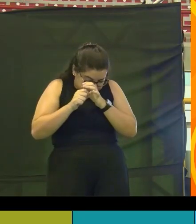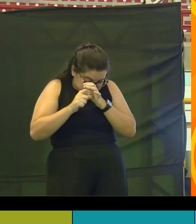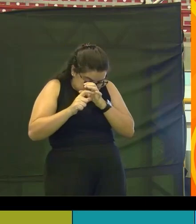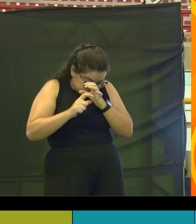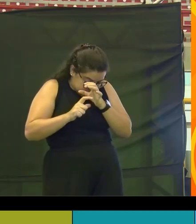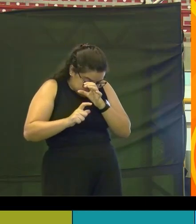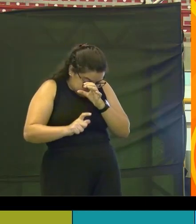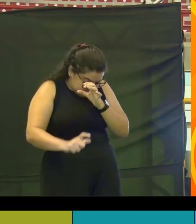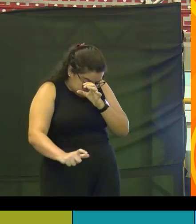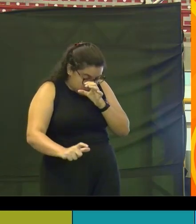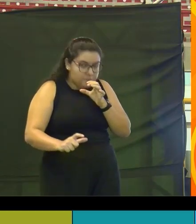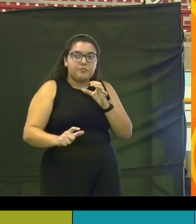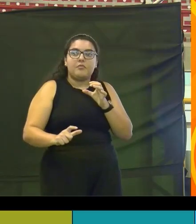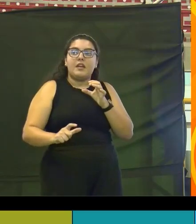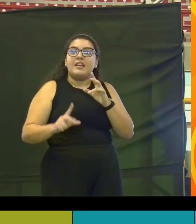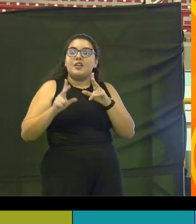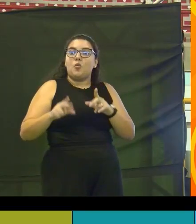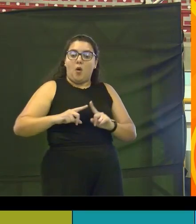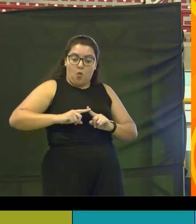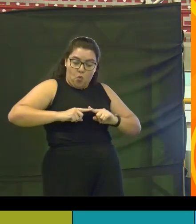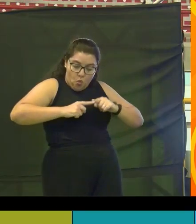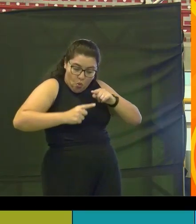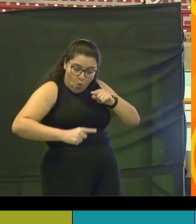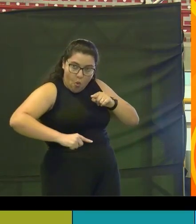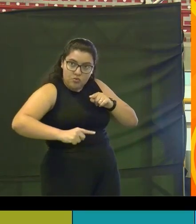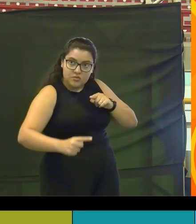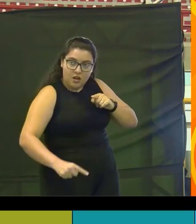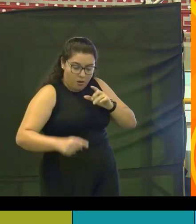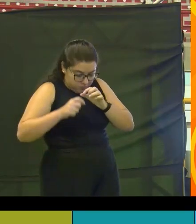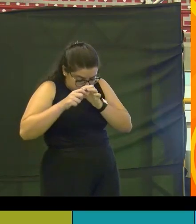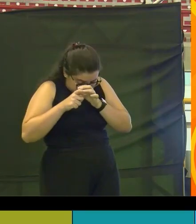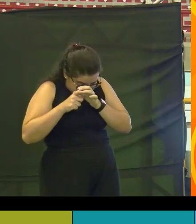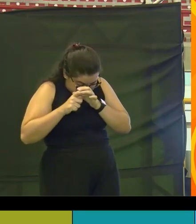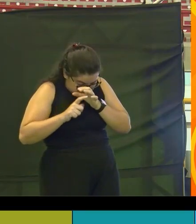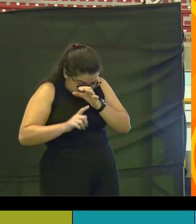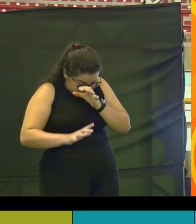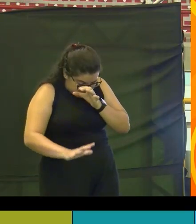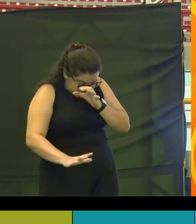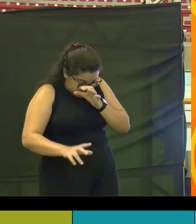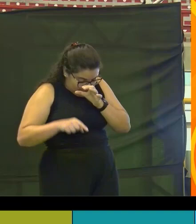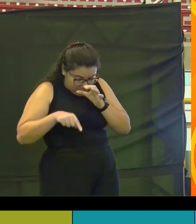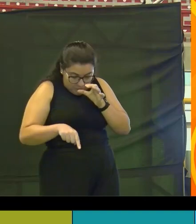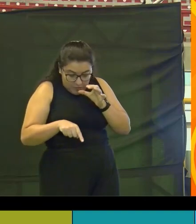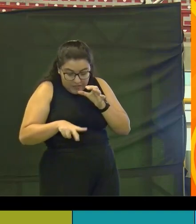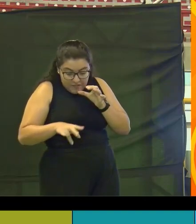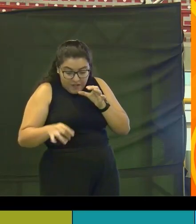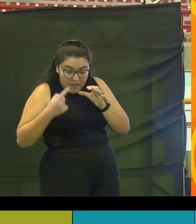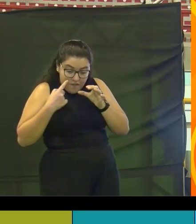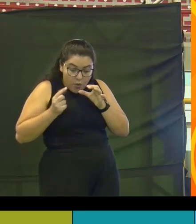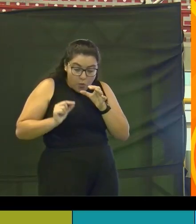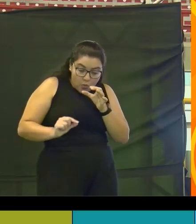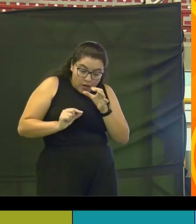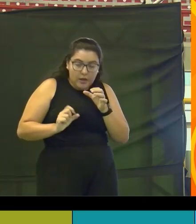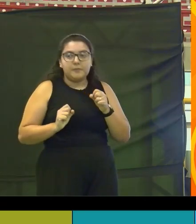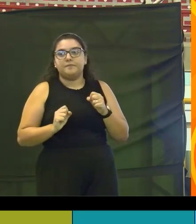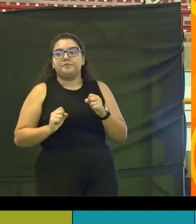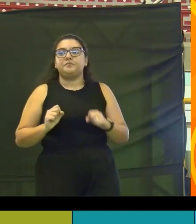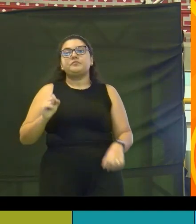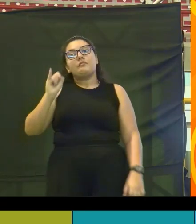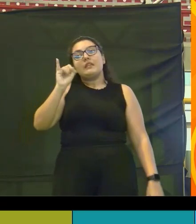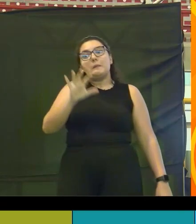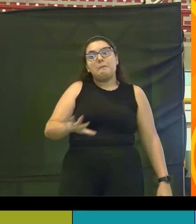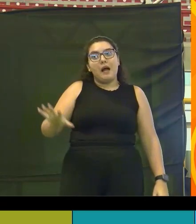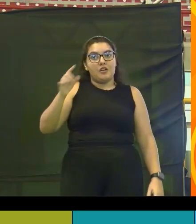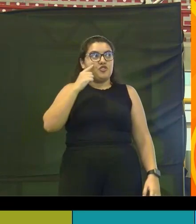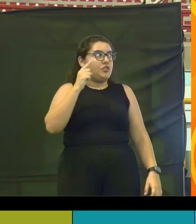uma onda da luz incidente do objeto a ser observado. Na figura